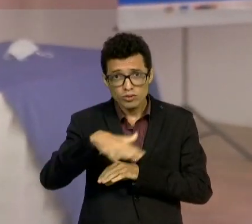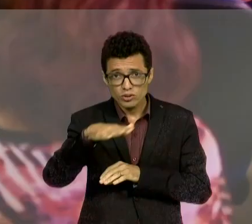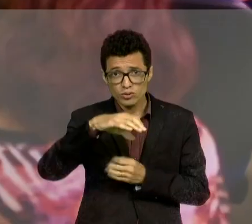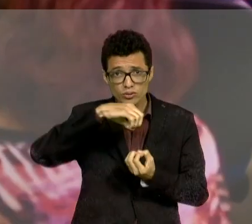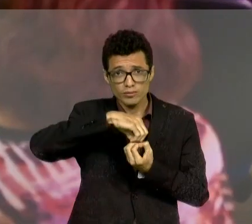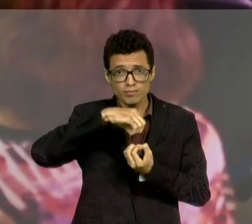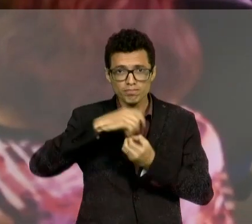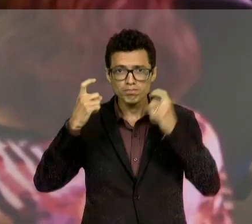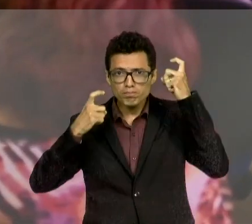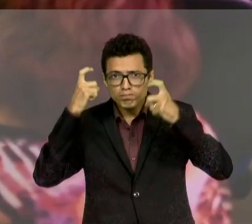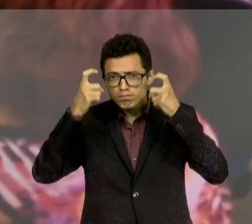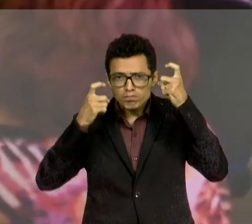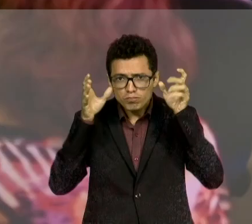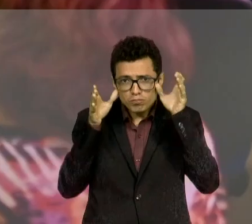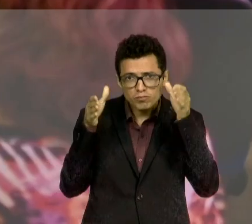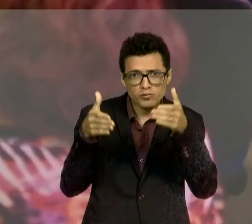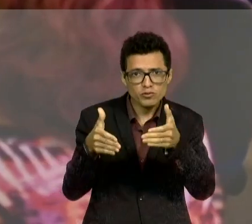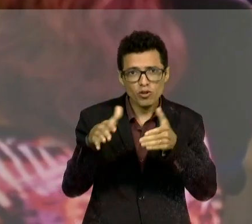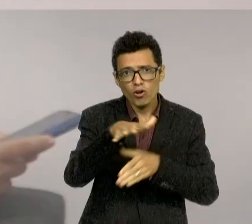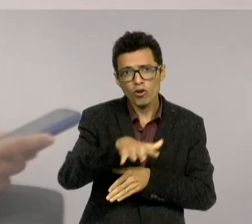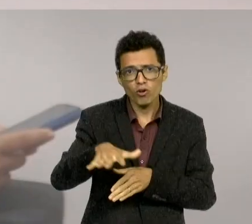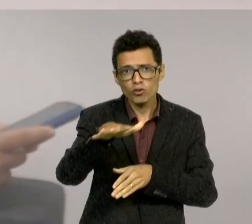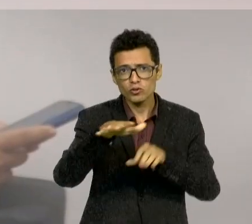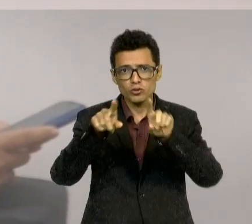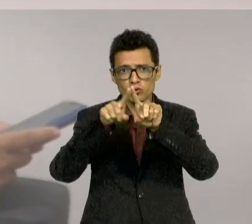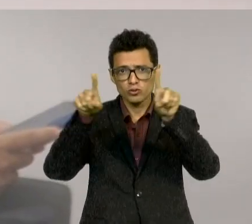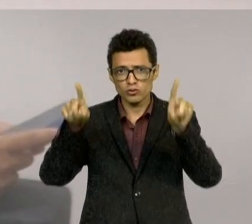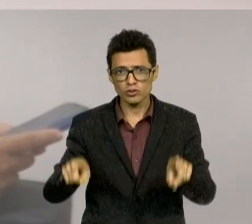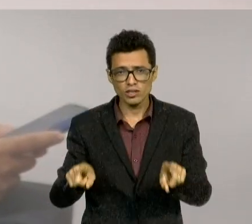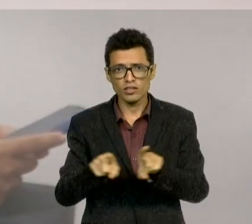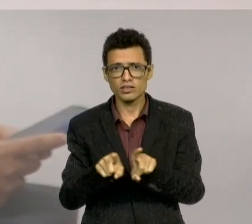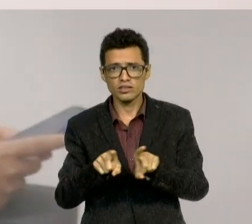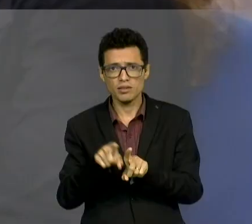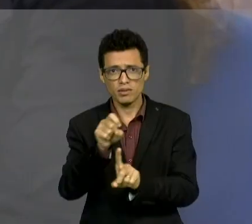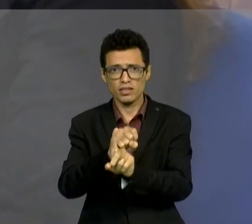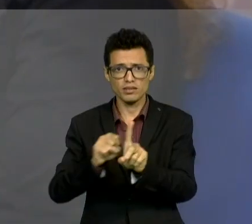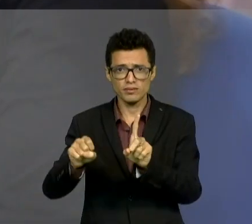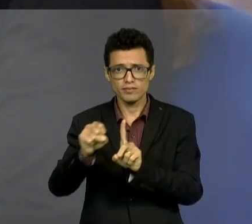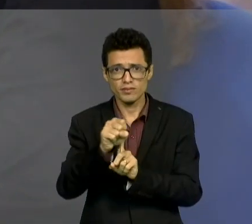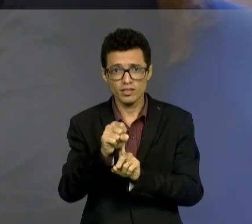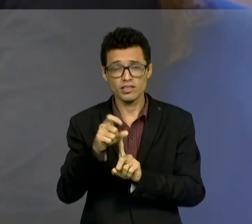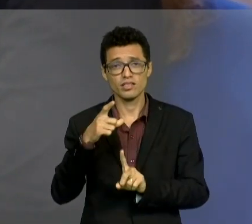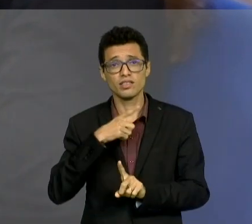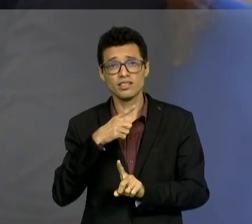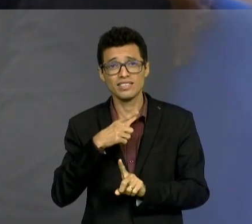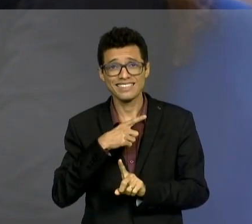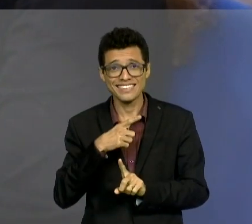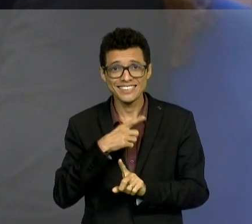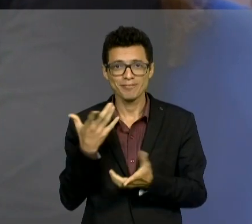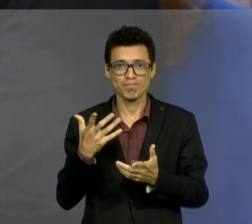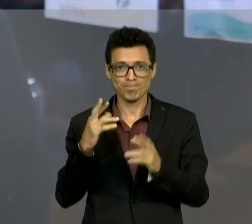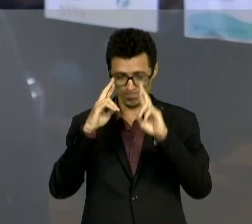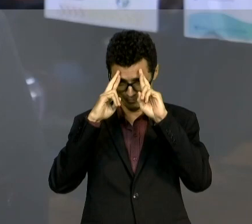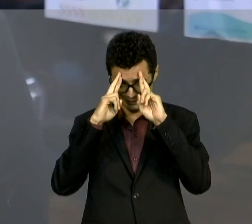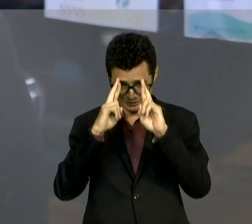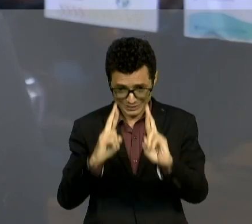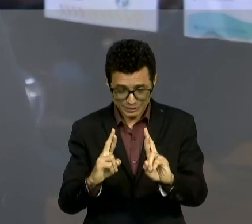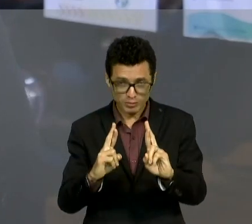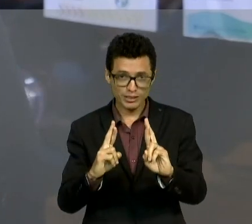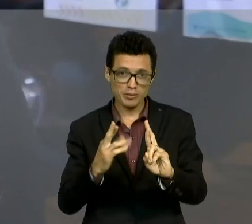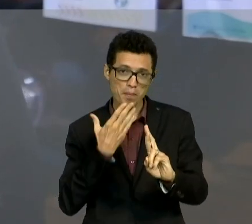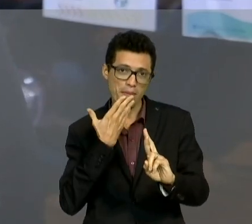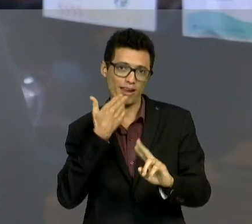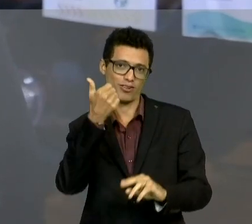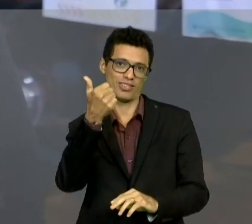sempre realiza ações envolvendo servidores e a sociedade, na intenção de aumentar o respeito no trânsito. Para que nós